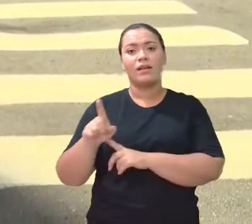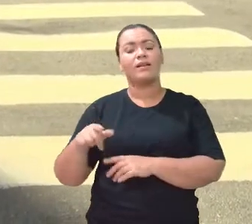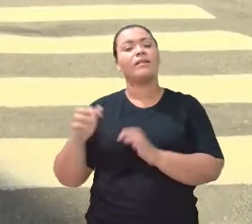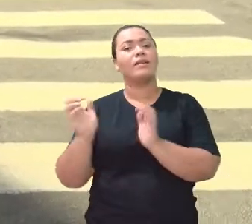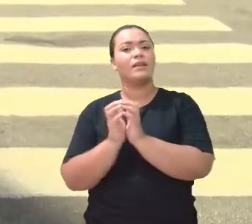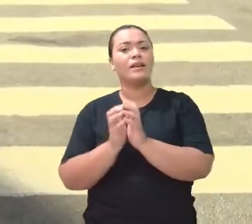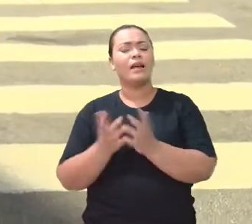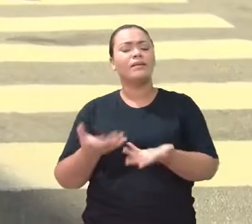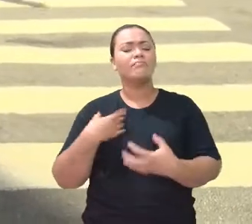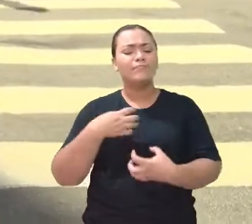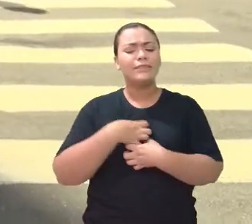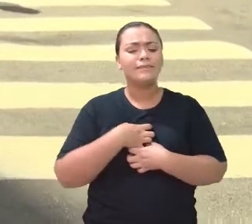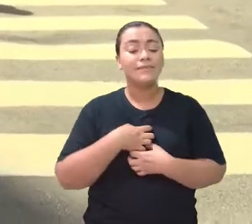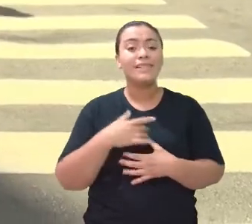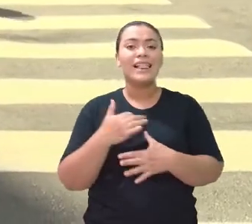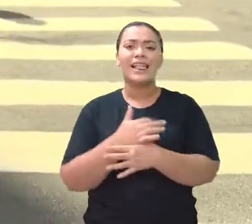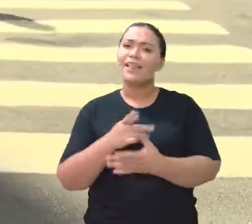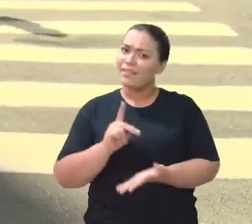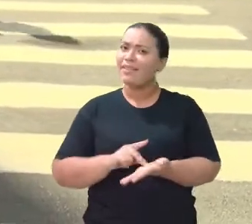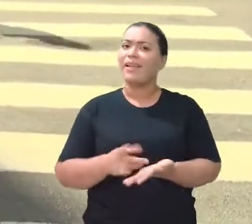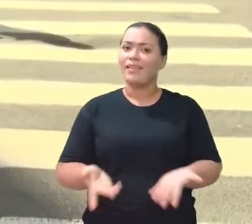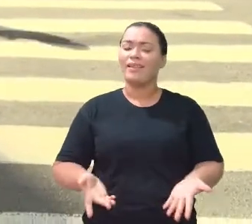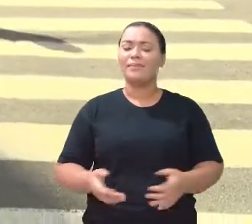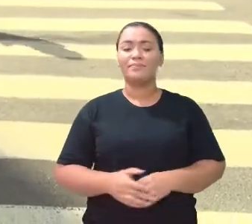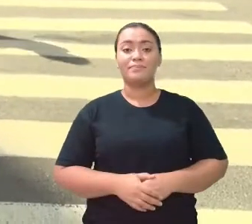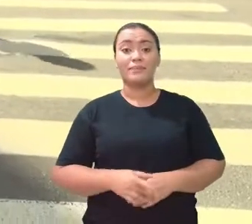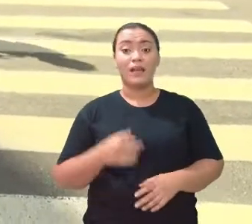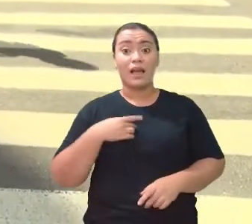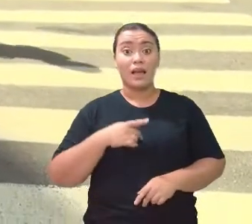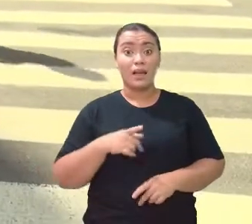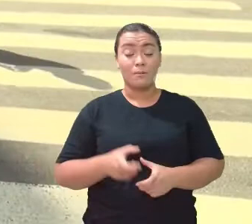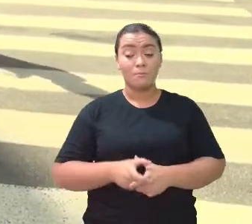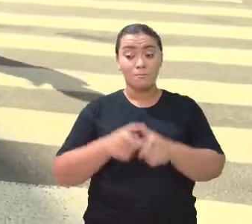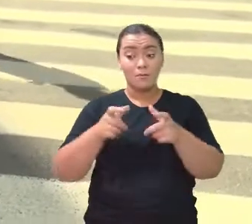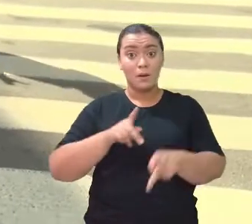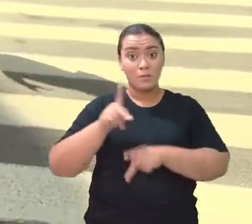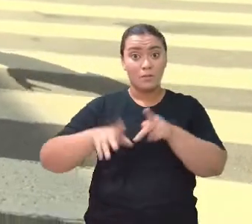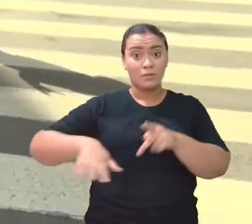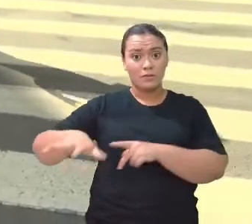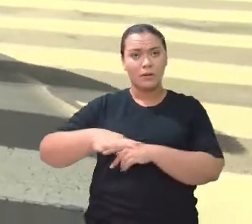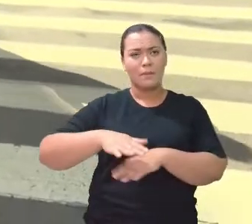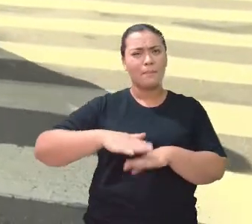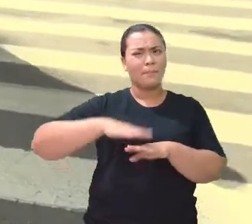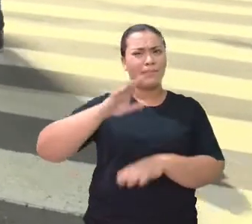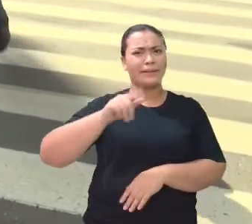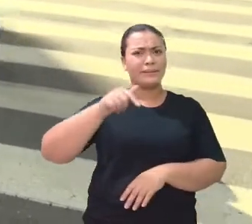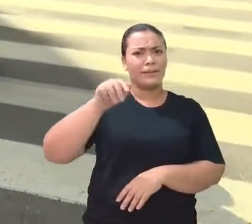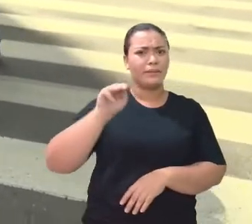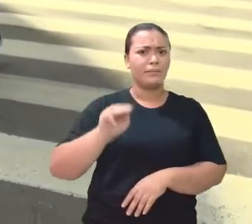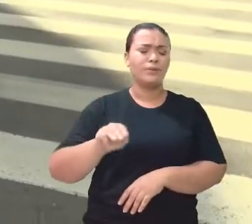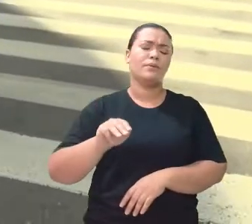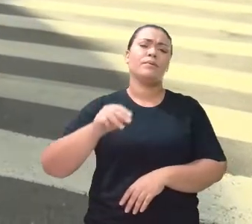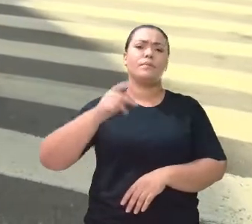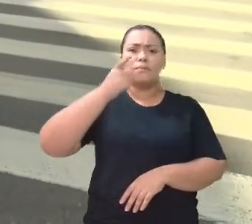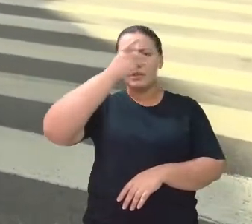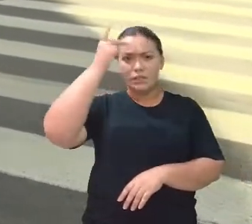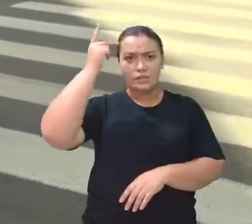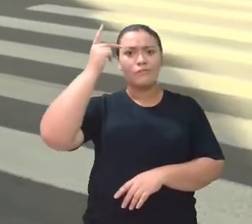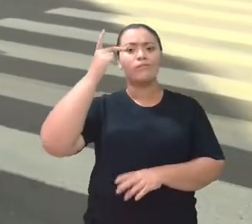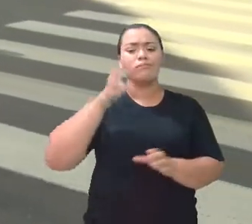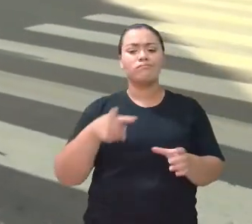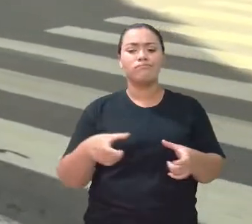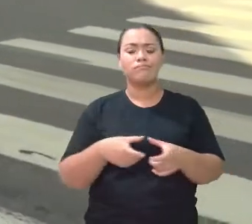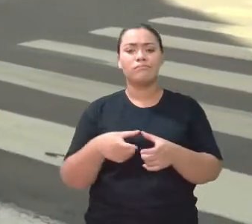de verdade, né? Eu falei para vocês que a densidade demográfica é de mais 7.000 pessoas por quilômetro quadrado. O que é que